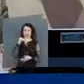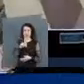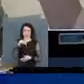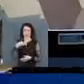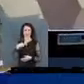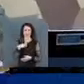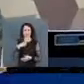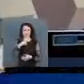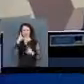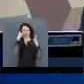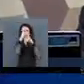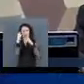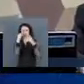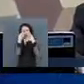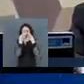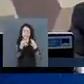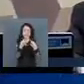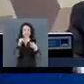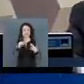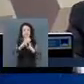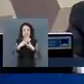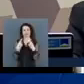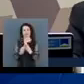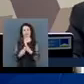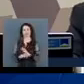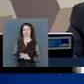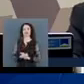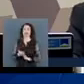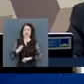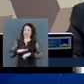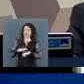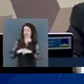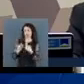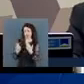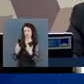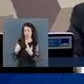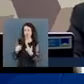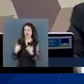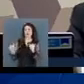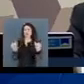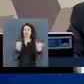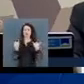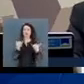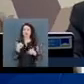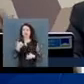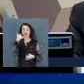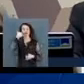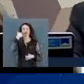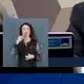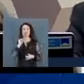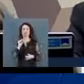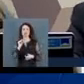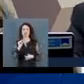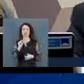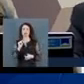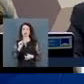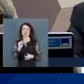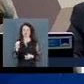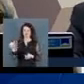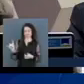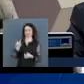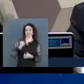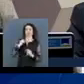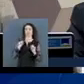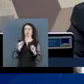de me concentrar nessa reunião e, ao mesmo tempo, ter sido informado por telefone, não da morte